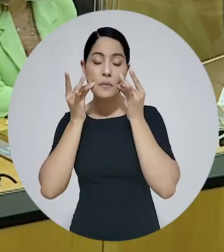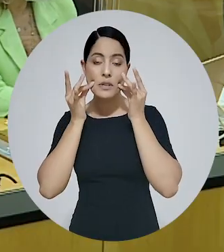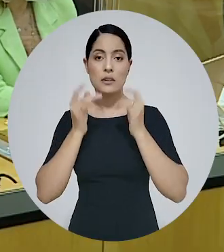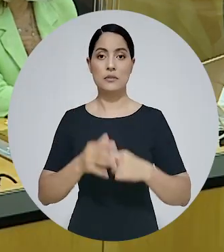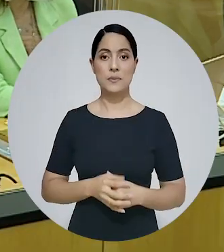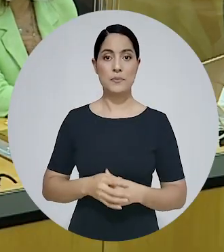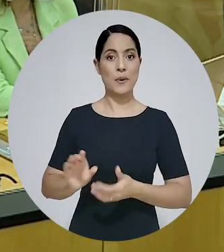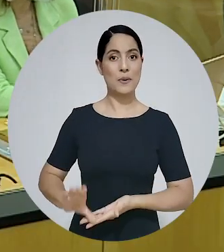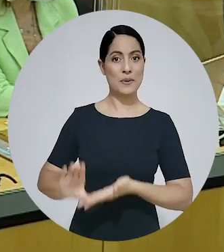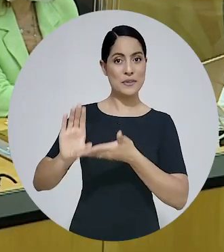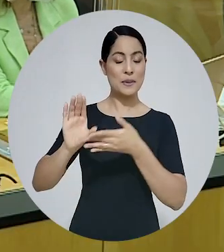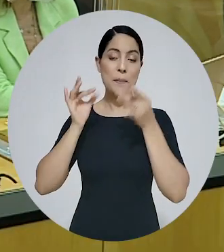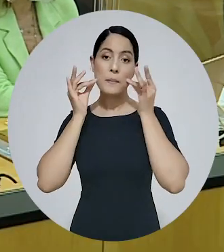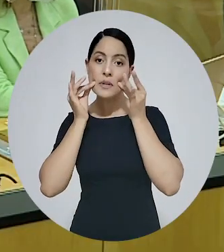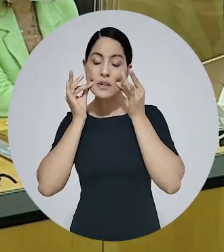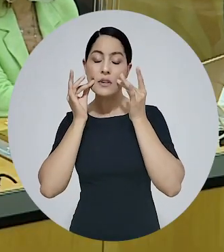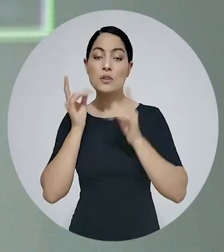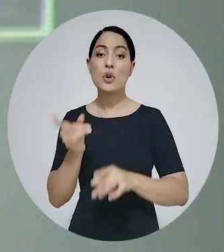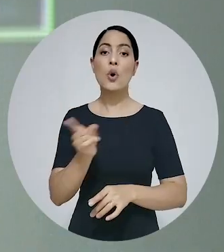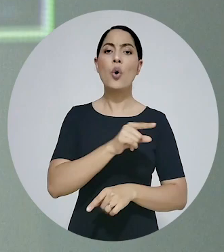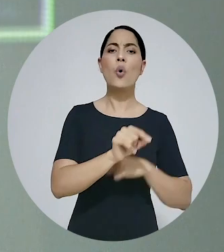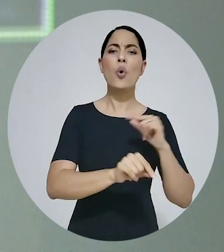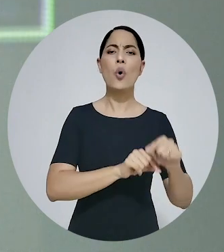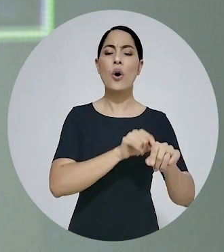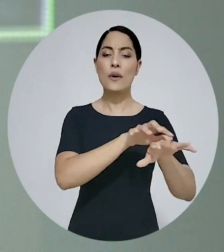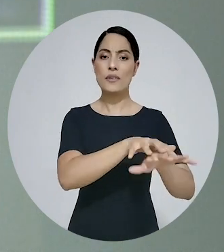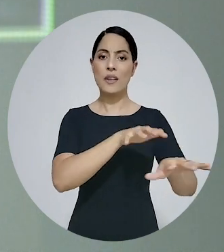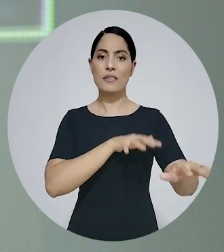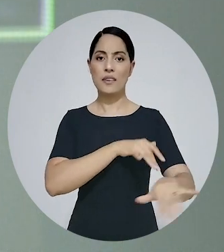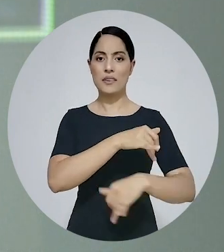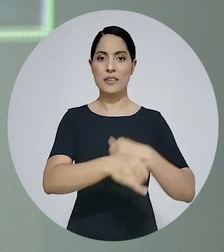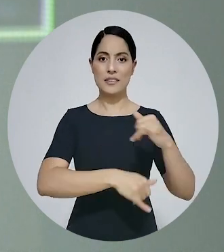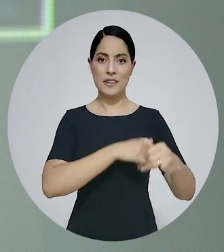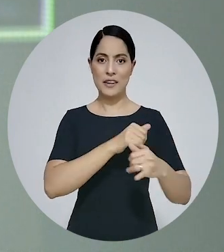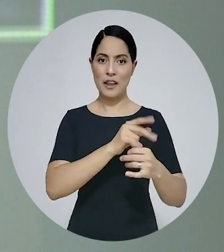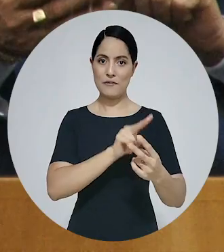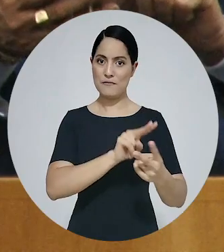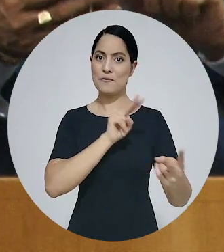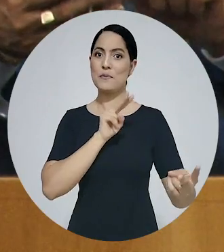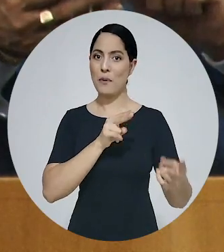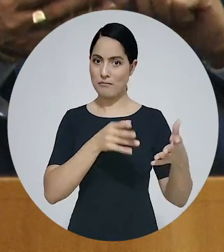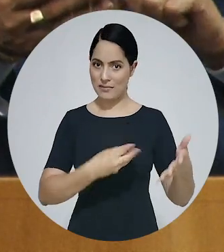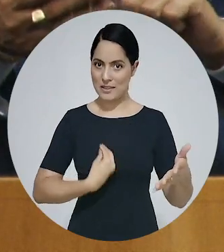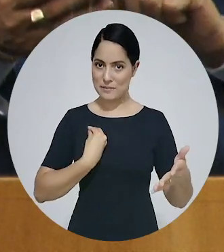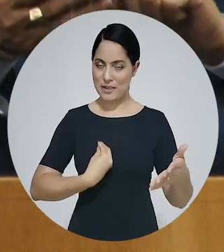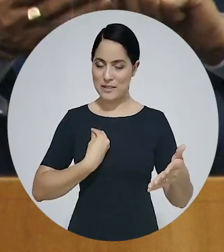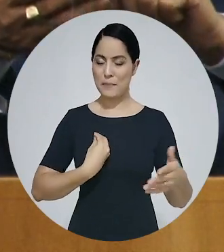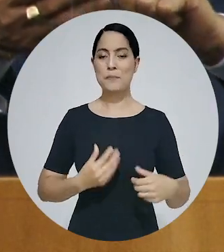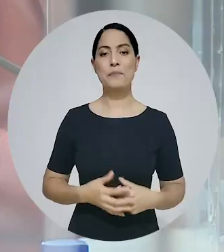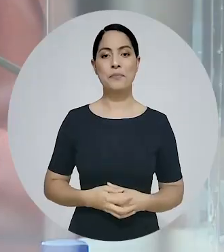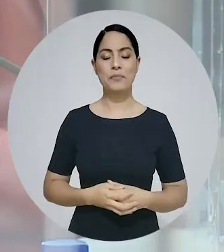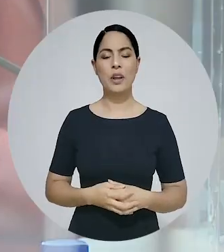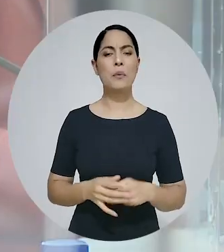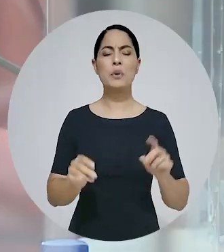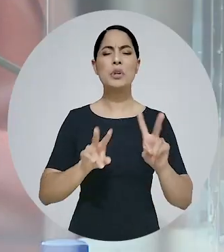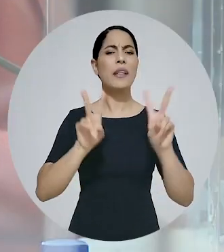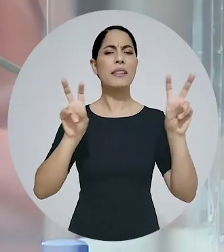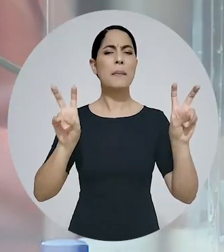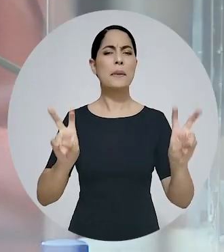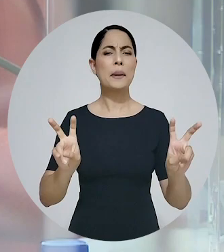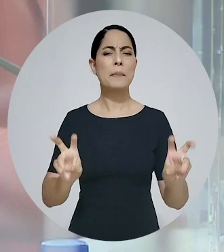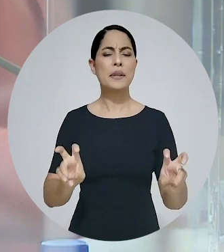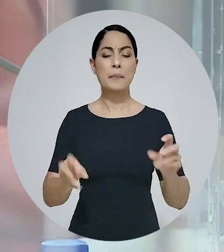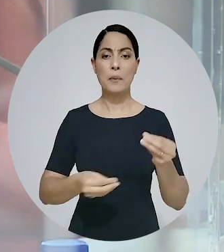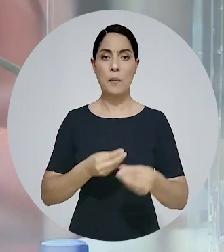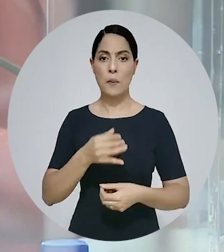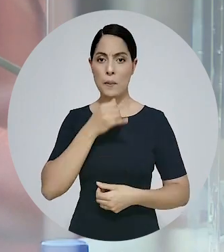com alguns conselheiros presentes no plenário e outros em formato telepresencial. Um dos itens aprovados foi a